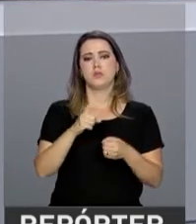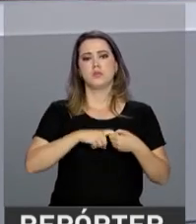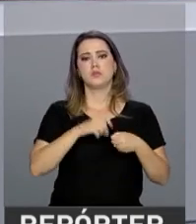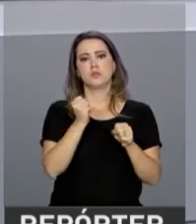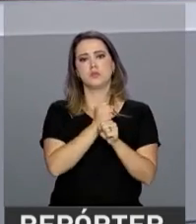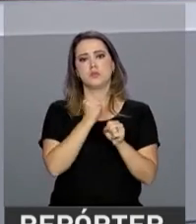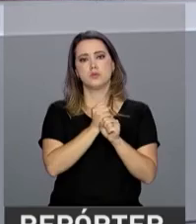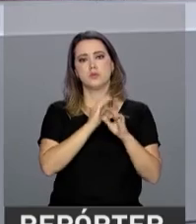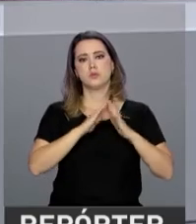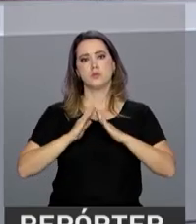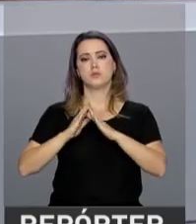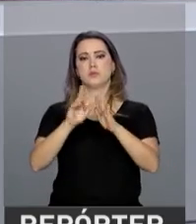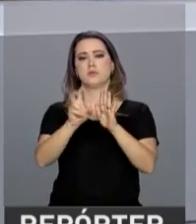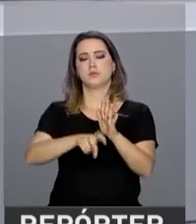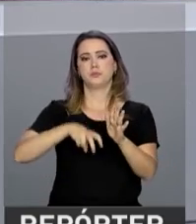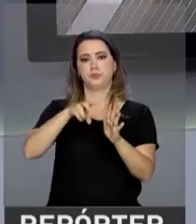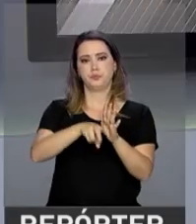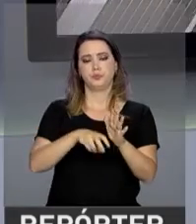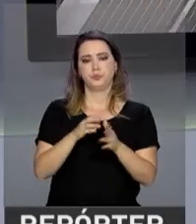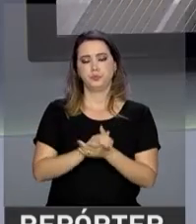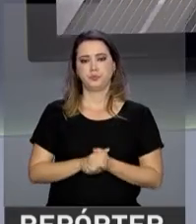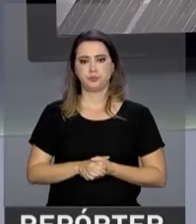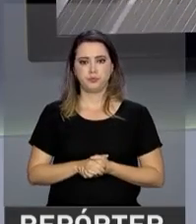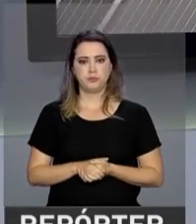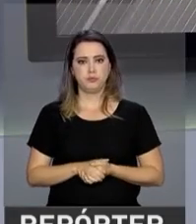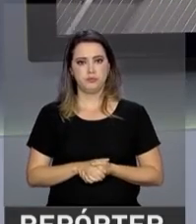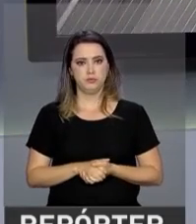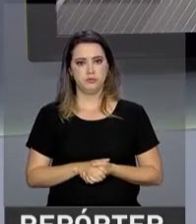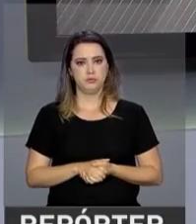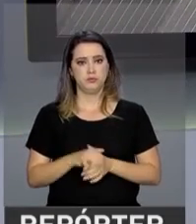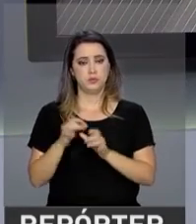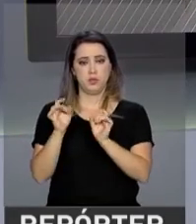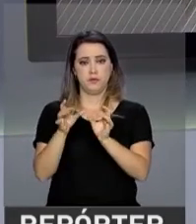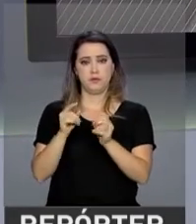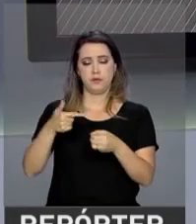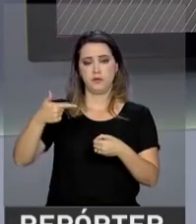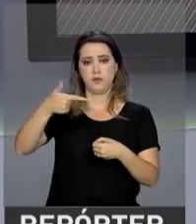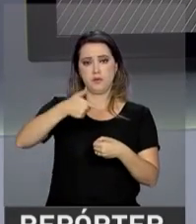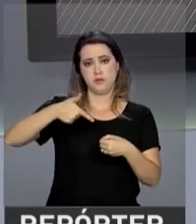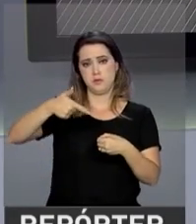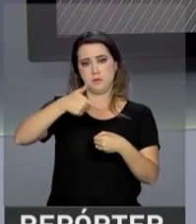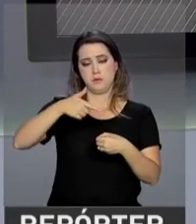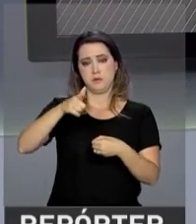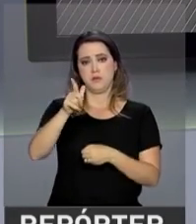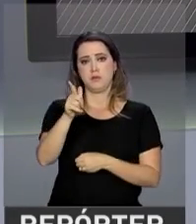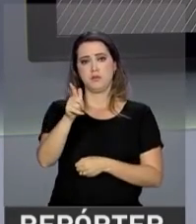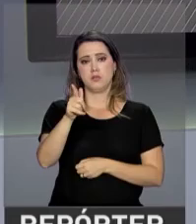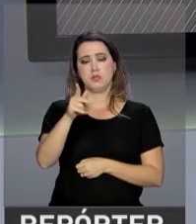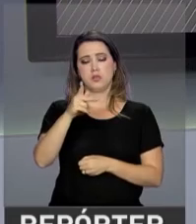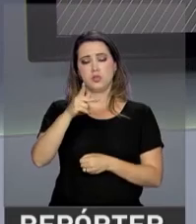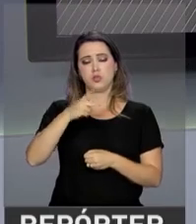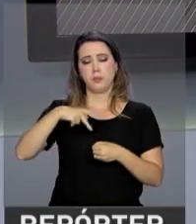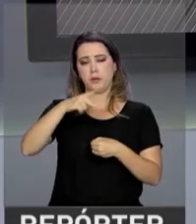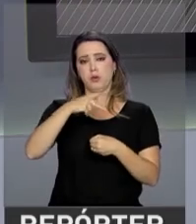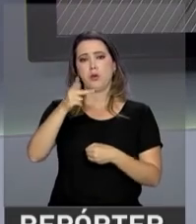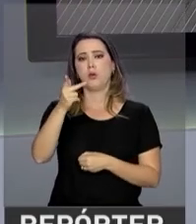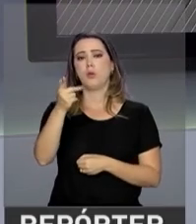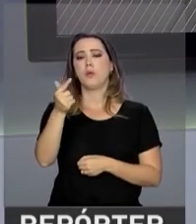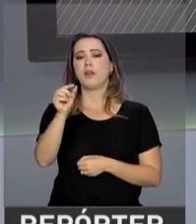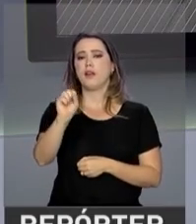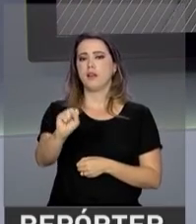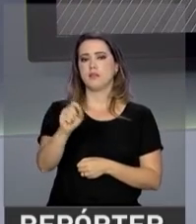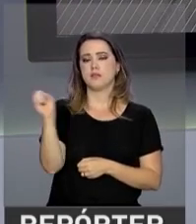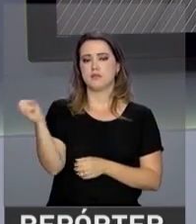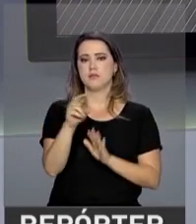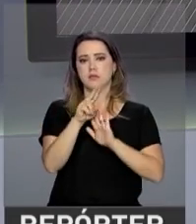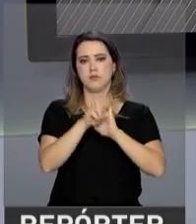para os agricultores a comercialização de petróleo e gás natural da união ganhou novas regras isso para garantir